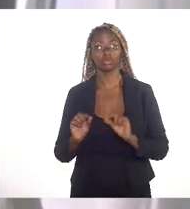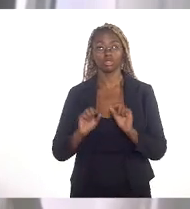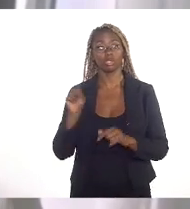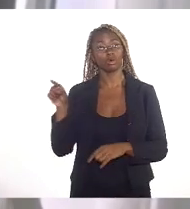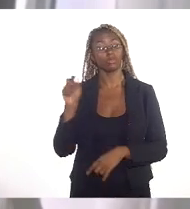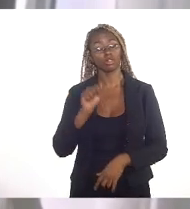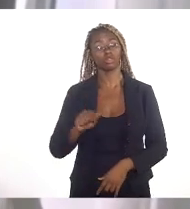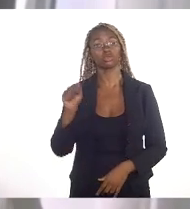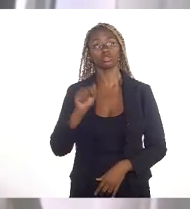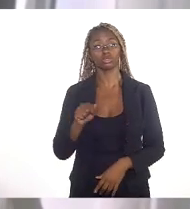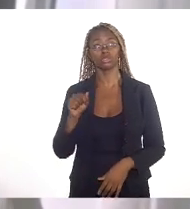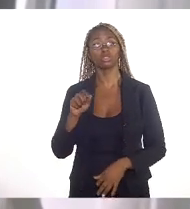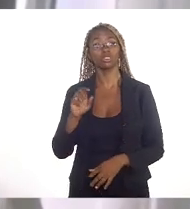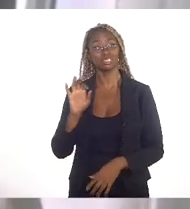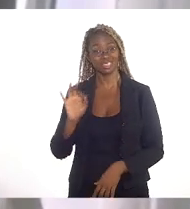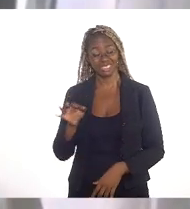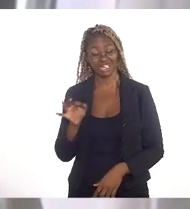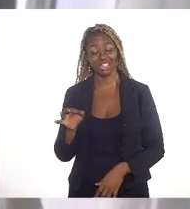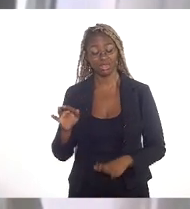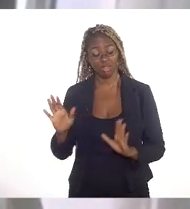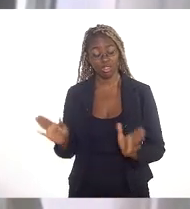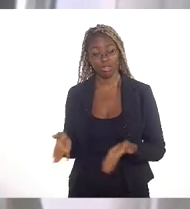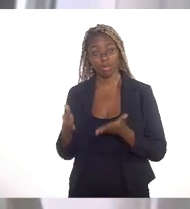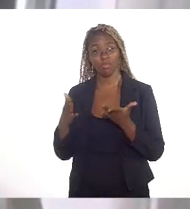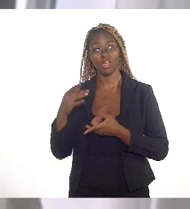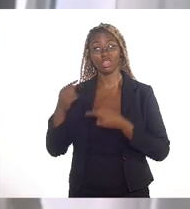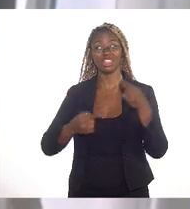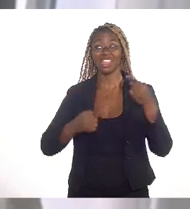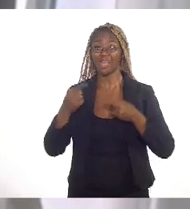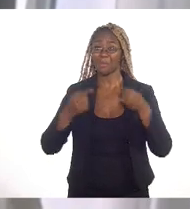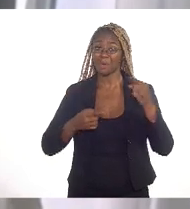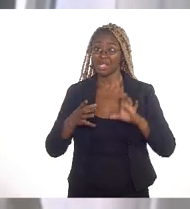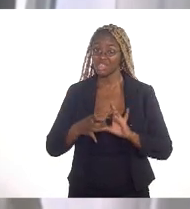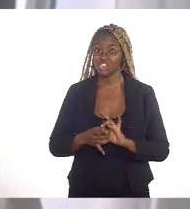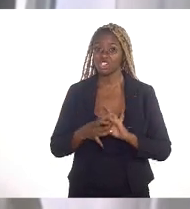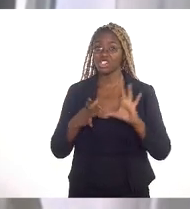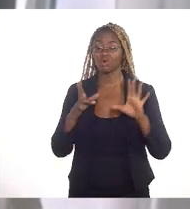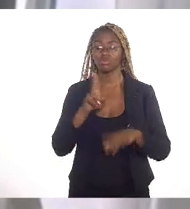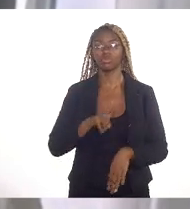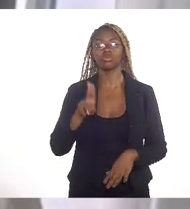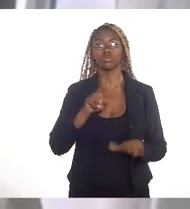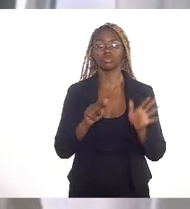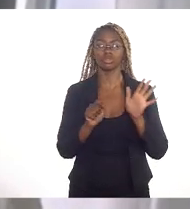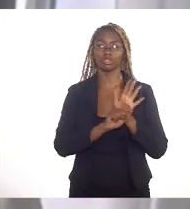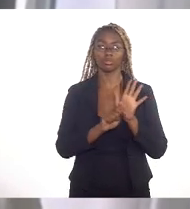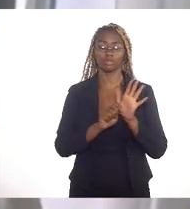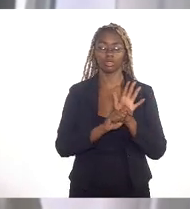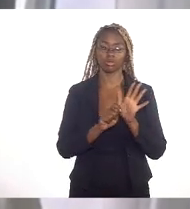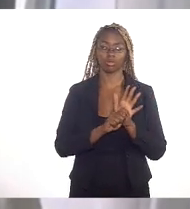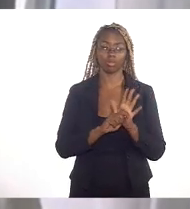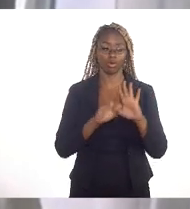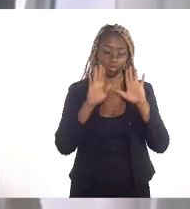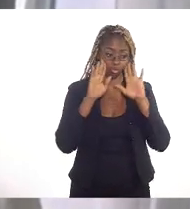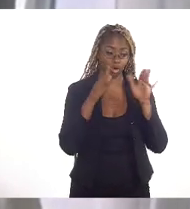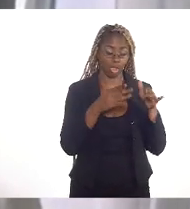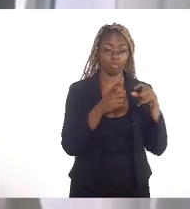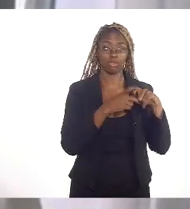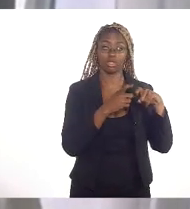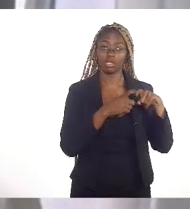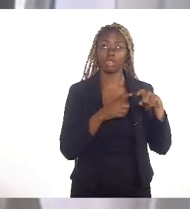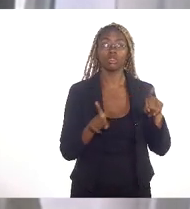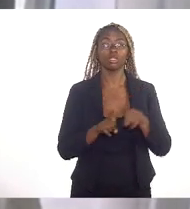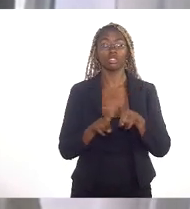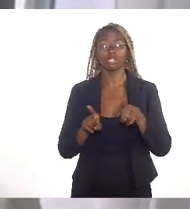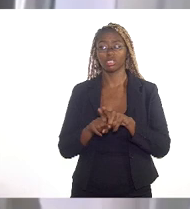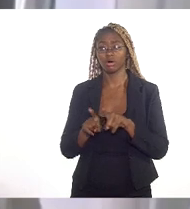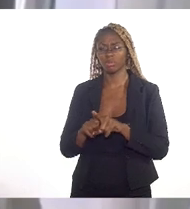trabalha para promover o debate público sobre o uso da maconha, tanto na sua dimensão medicinal quanto na